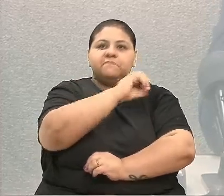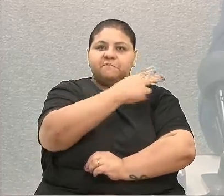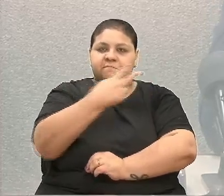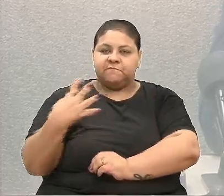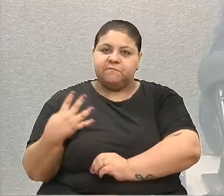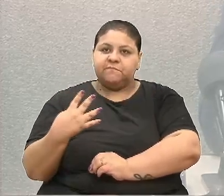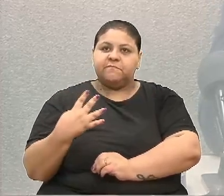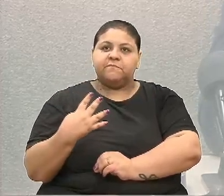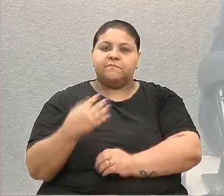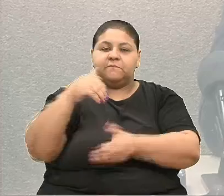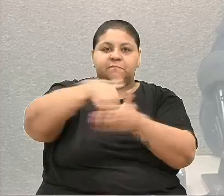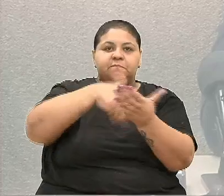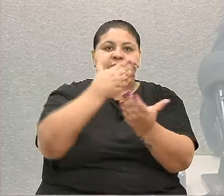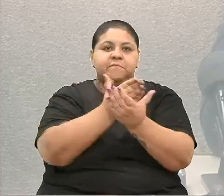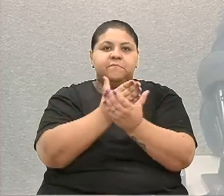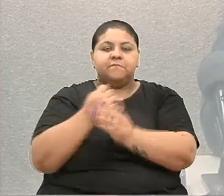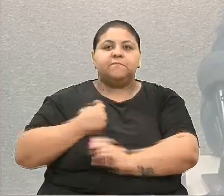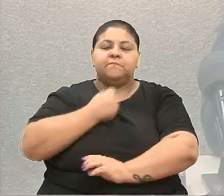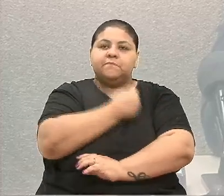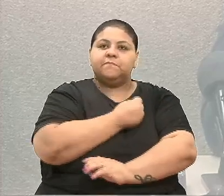22/2024, contido no processo número